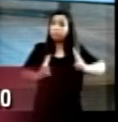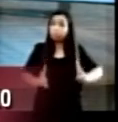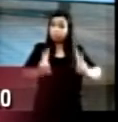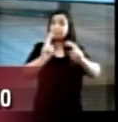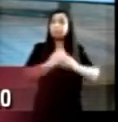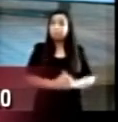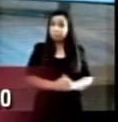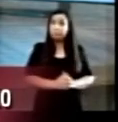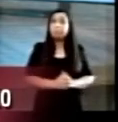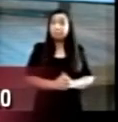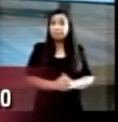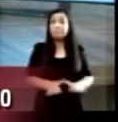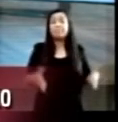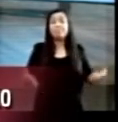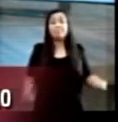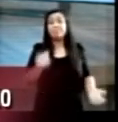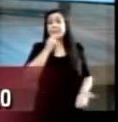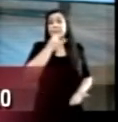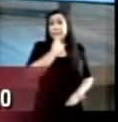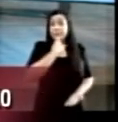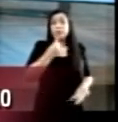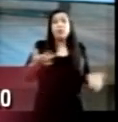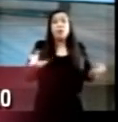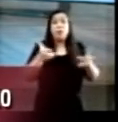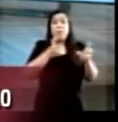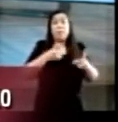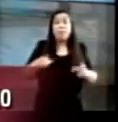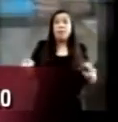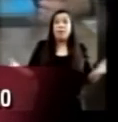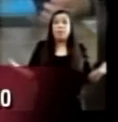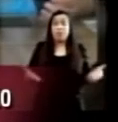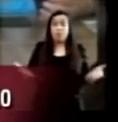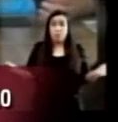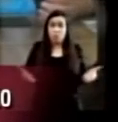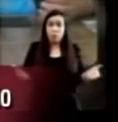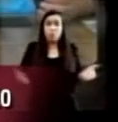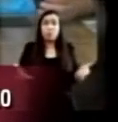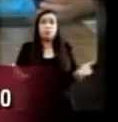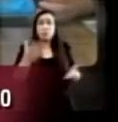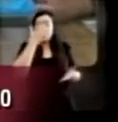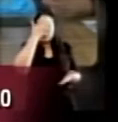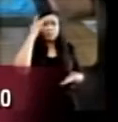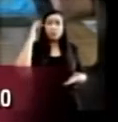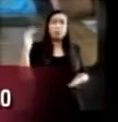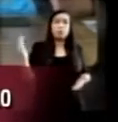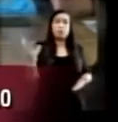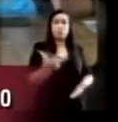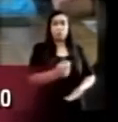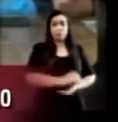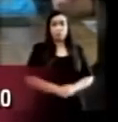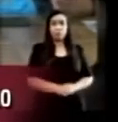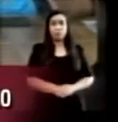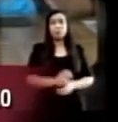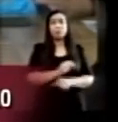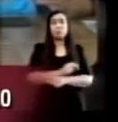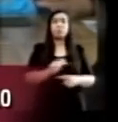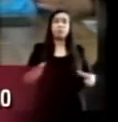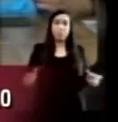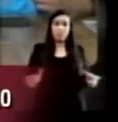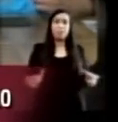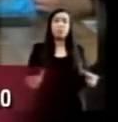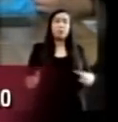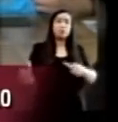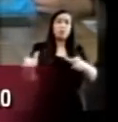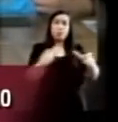E infelizmente não é o que nós temos visto na população comum. Na maioria